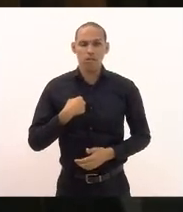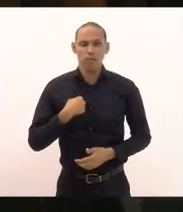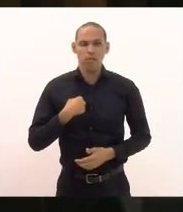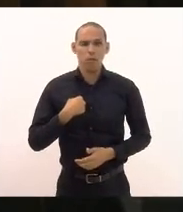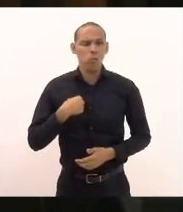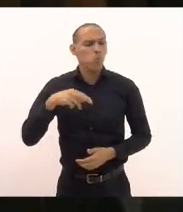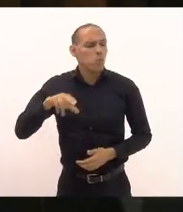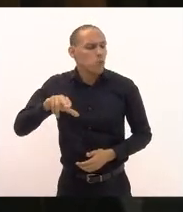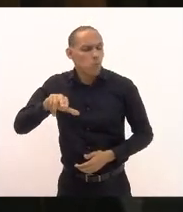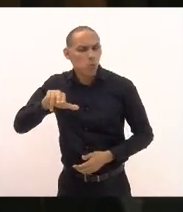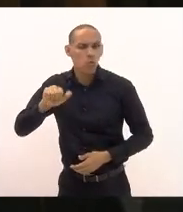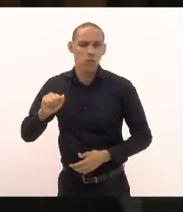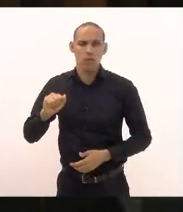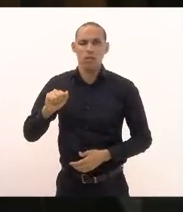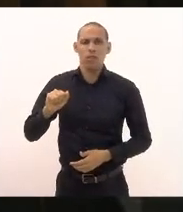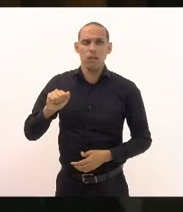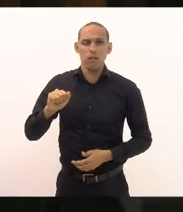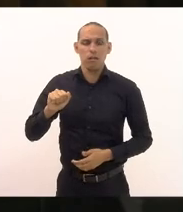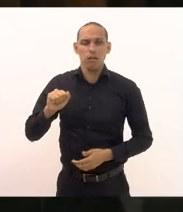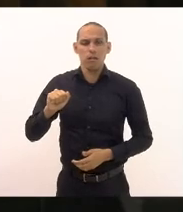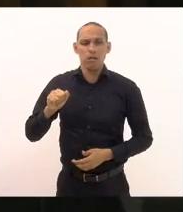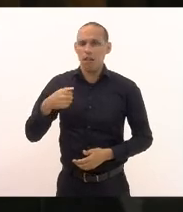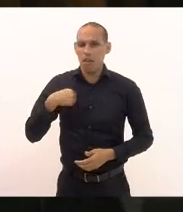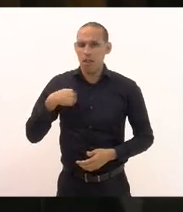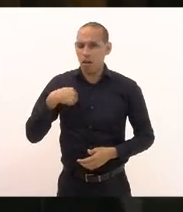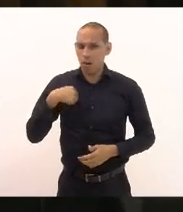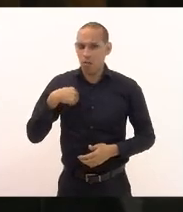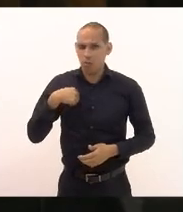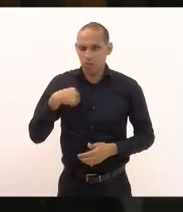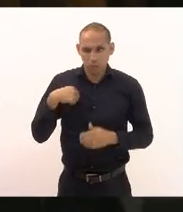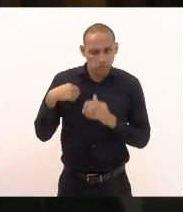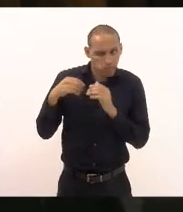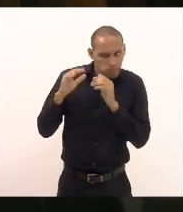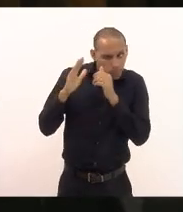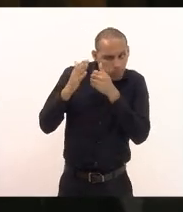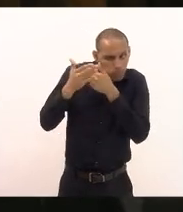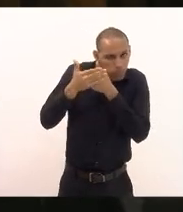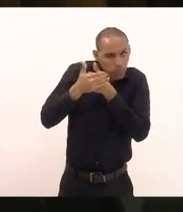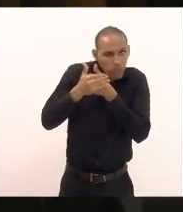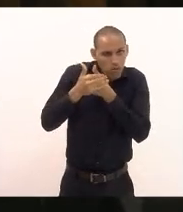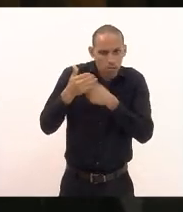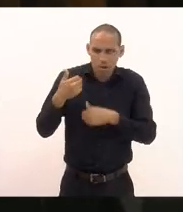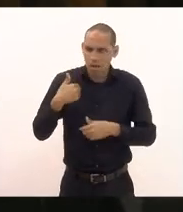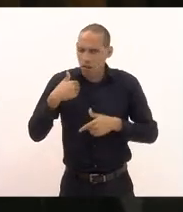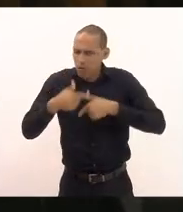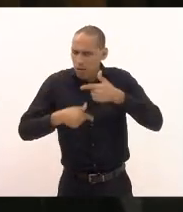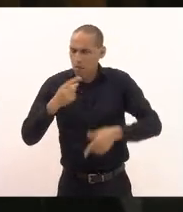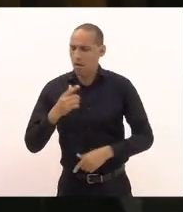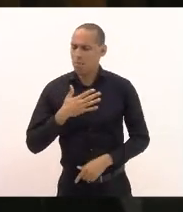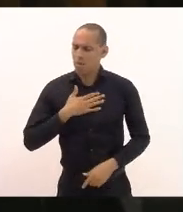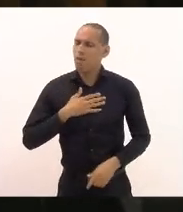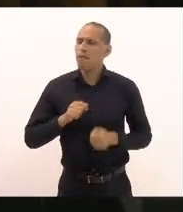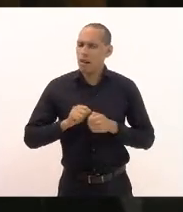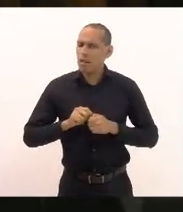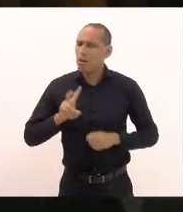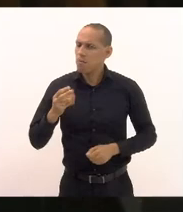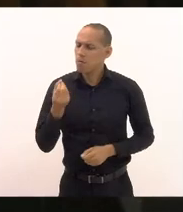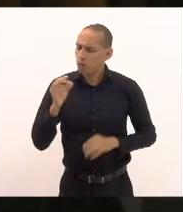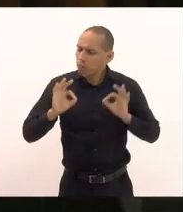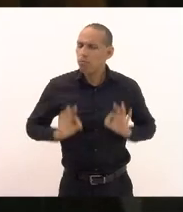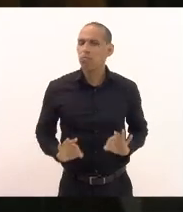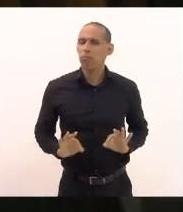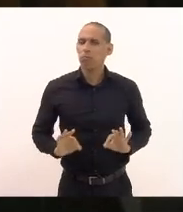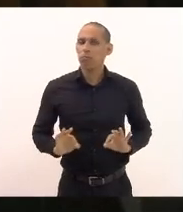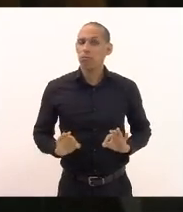forma alguma, me esconder de fazer o trabalho que nós temos que fazer. E a